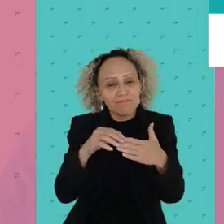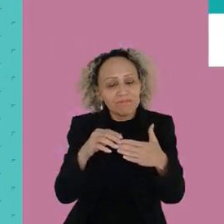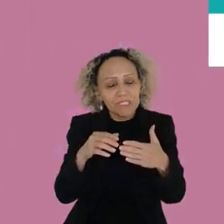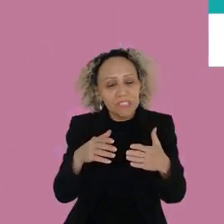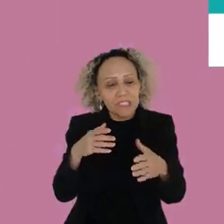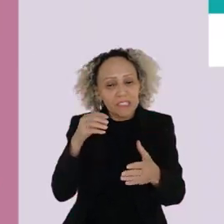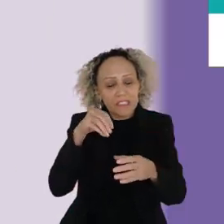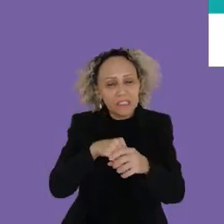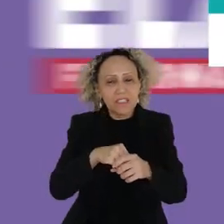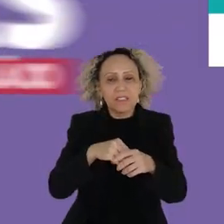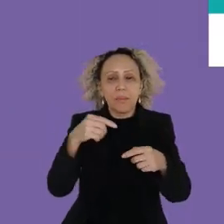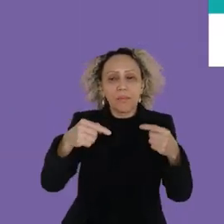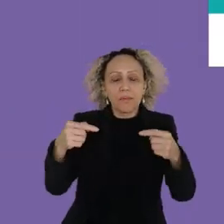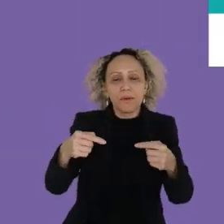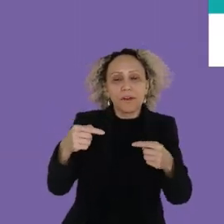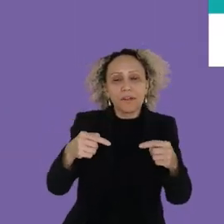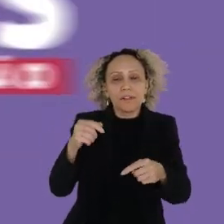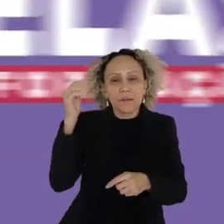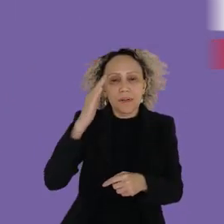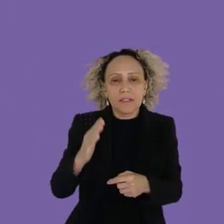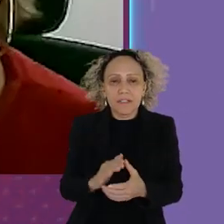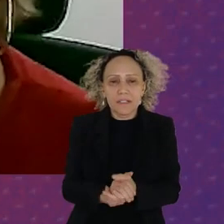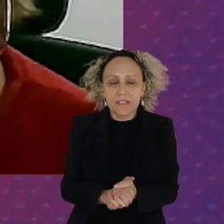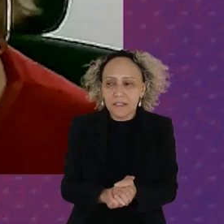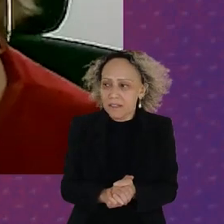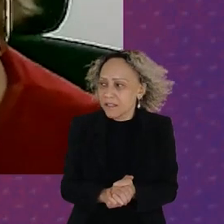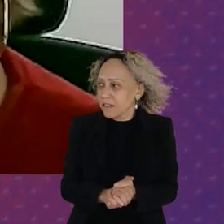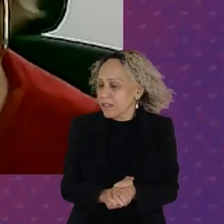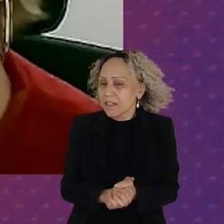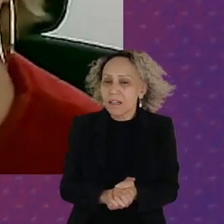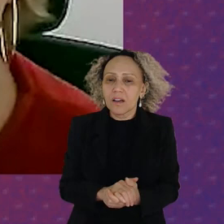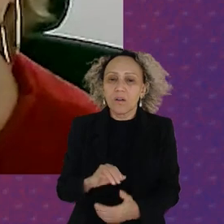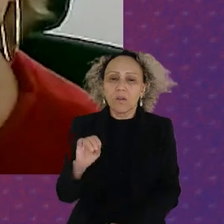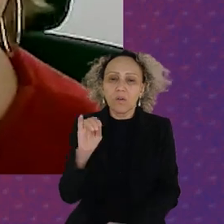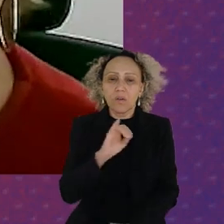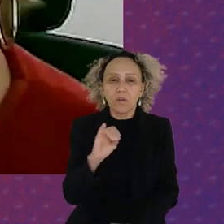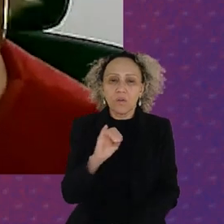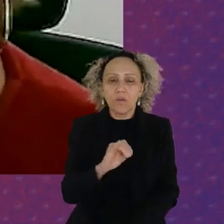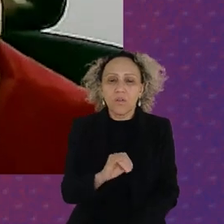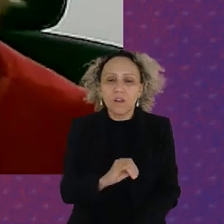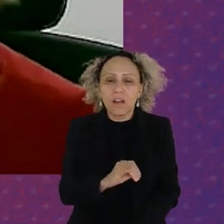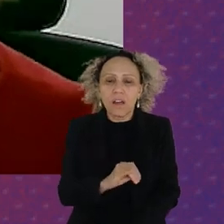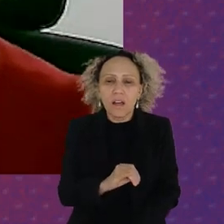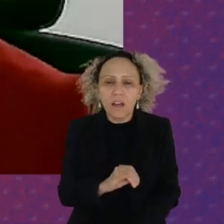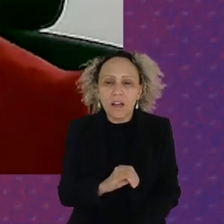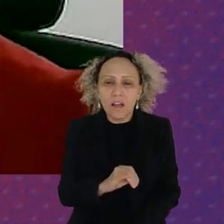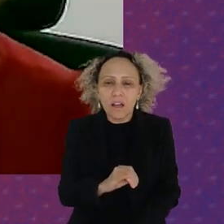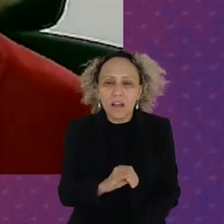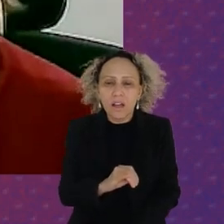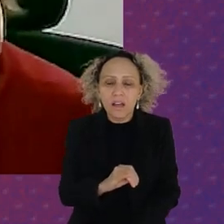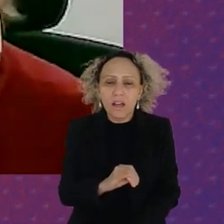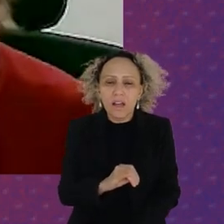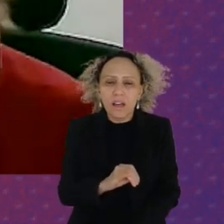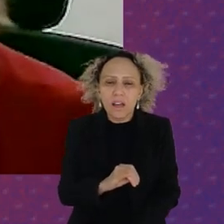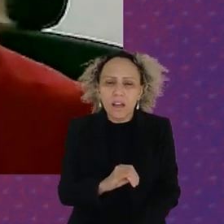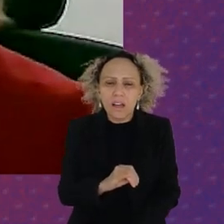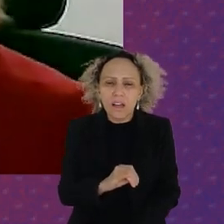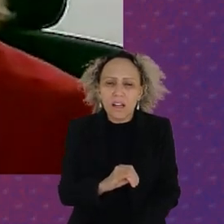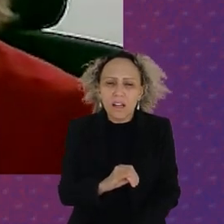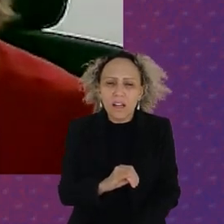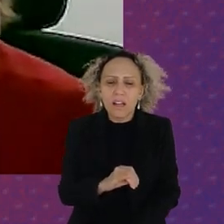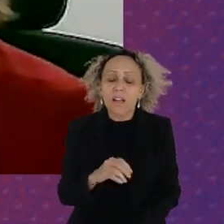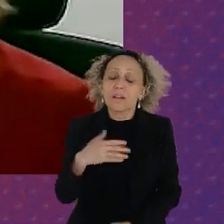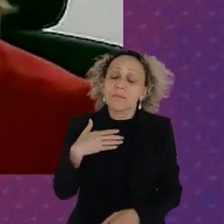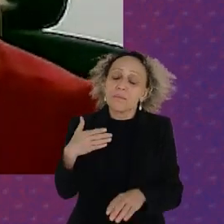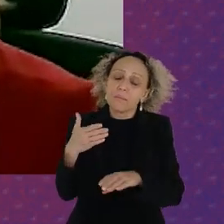povo brasileiro. Olá, sejam todas, todos e todos bem-vindos ao nosso